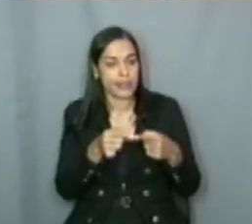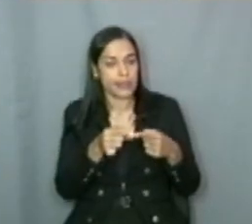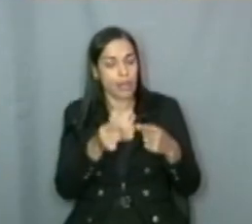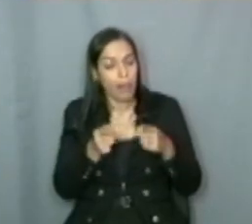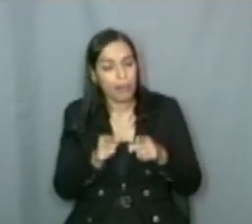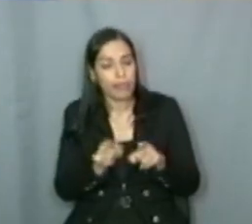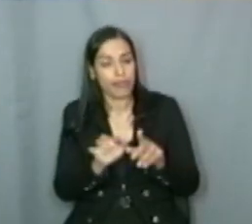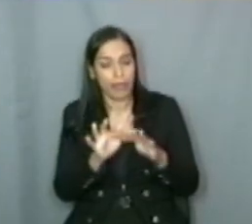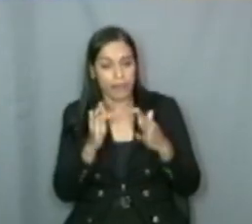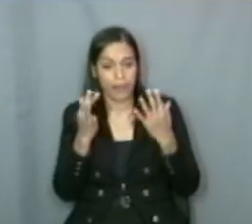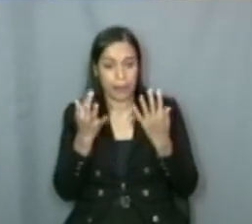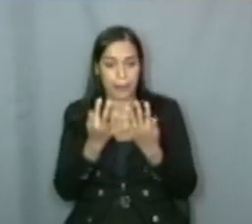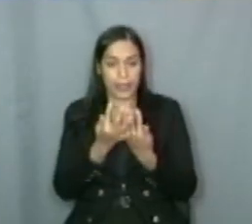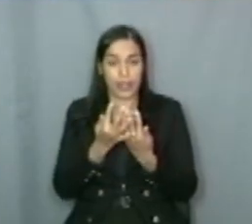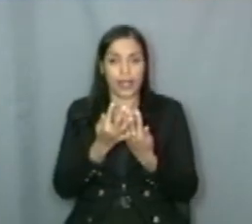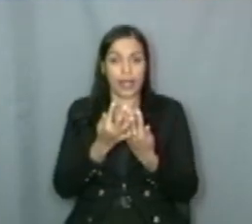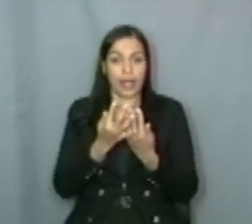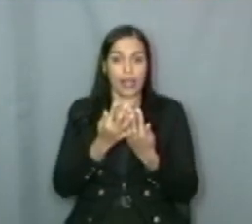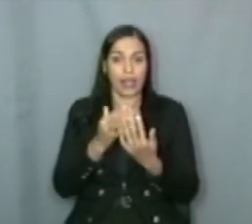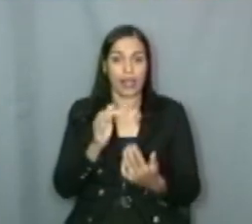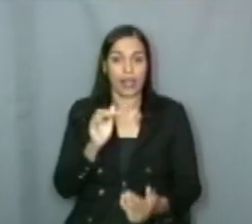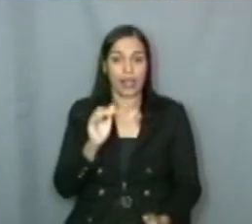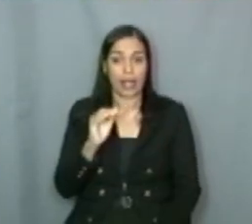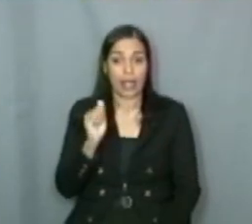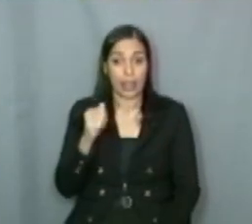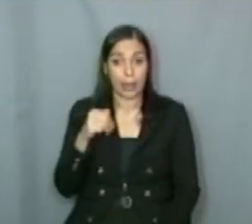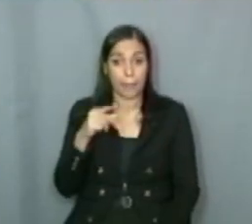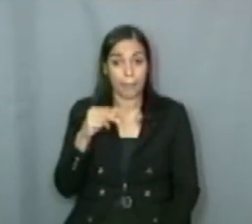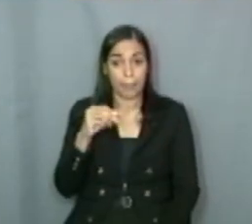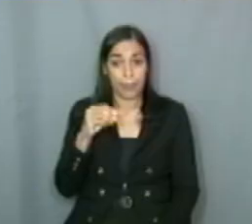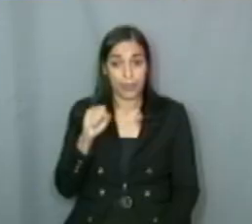tá para acabar. Faltam só 44 dias.